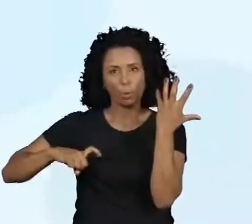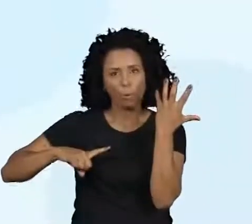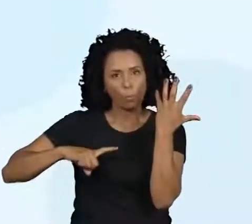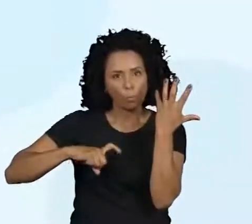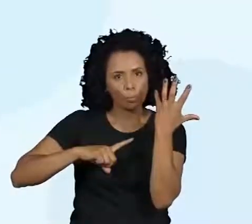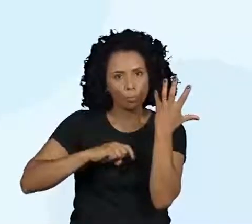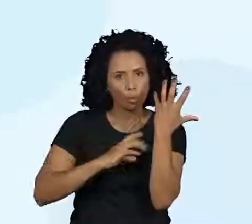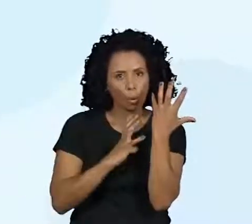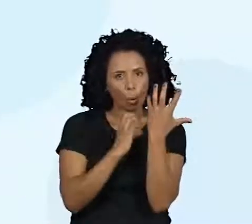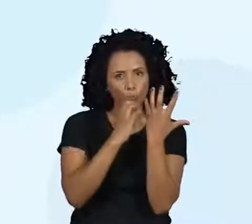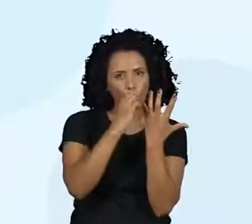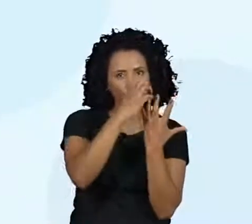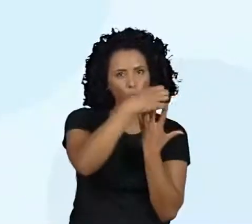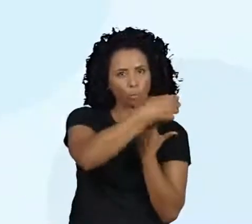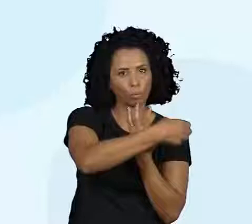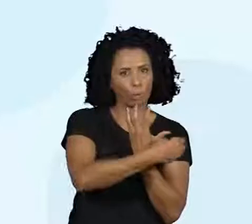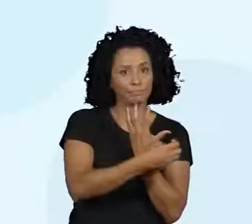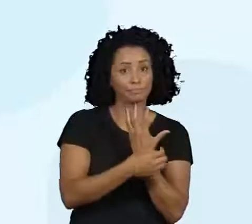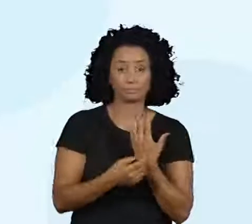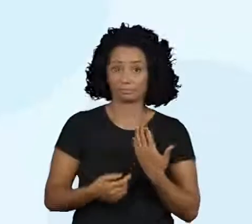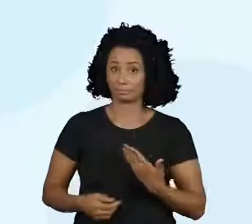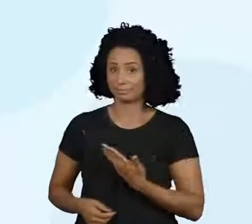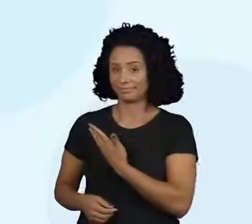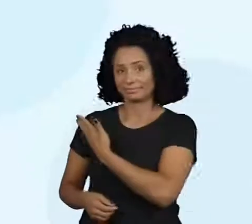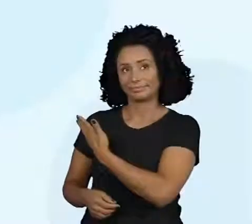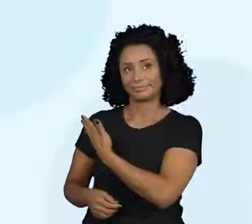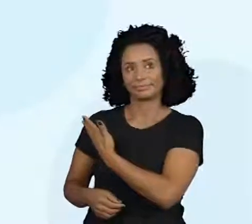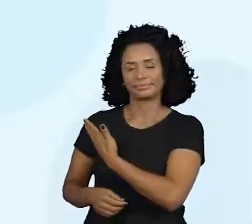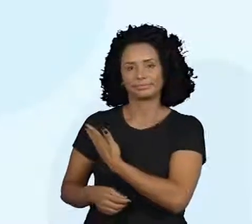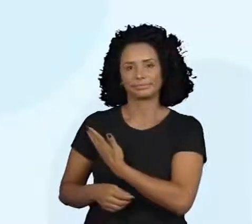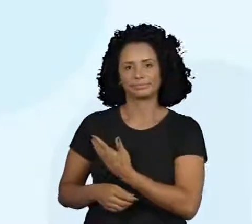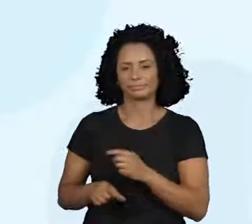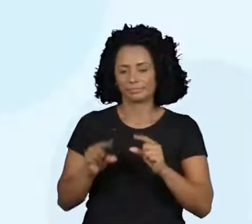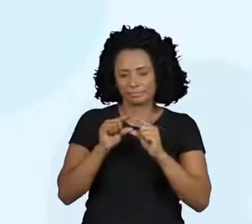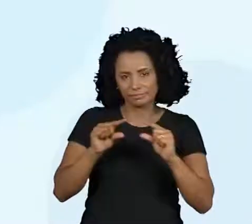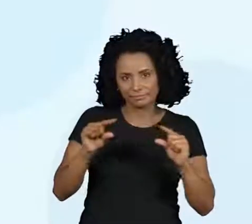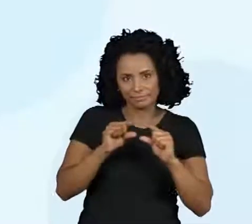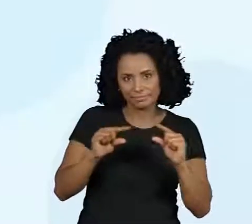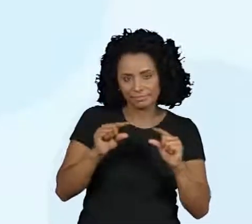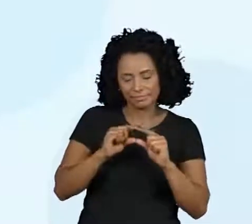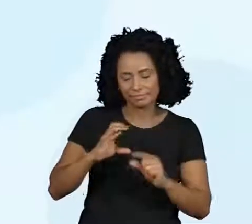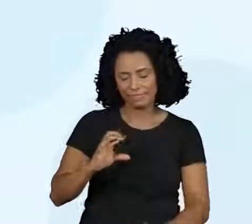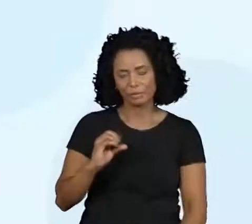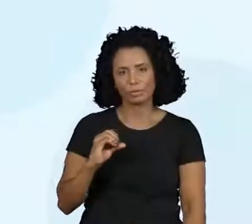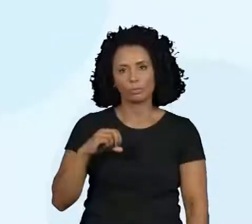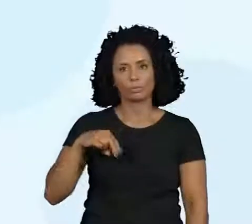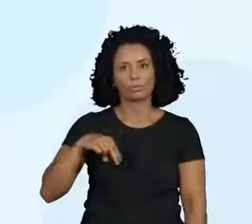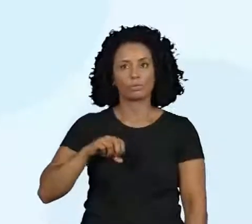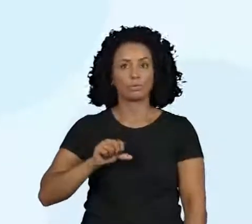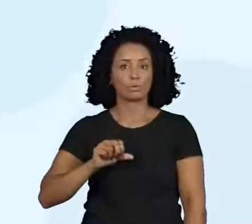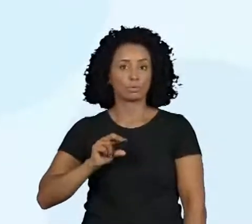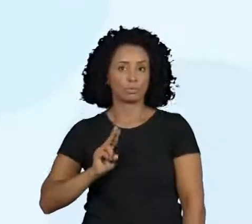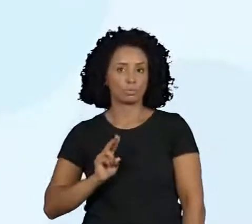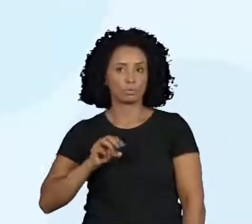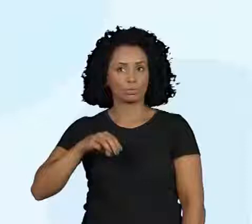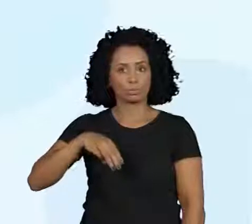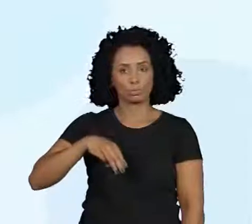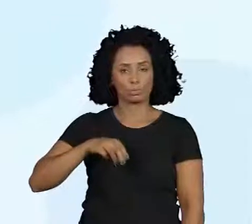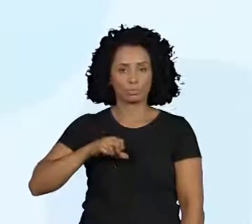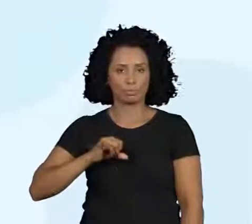Vou escrever de letra de forma. Consumidor. Igual a gente quando vai no supermercado